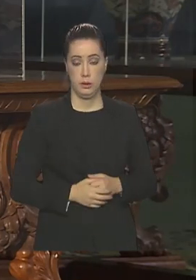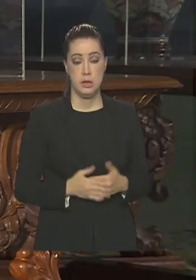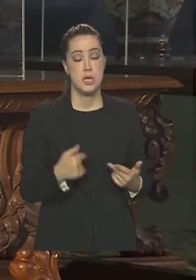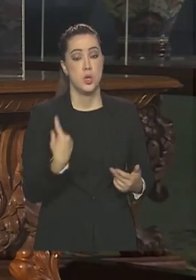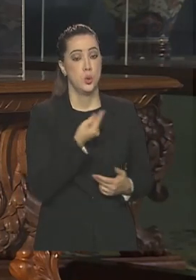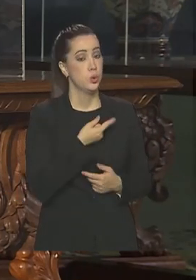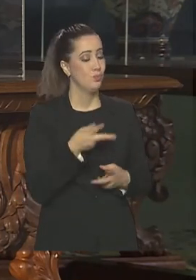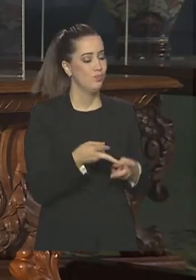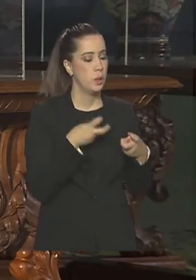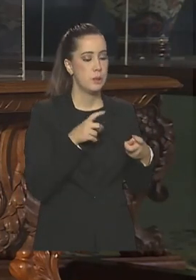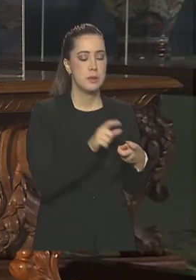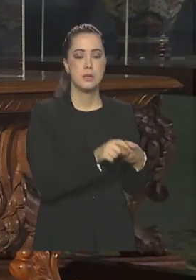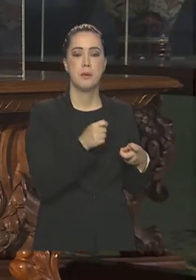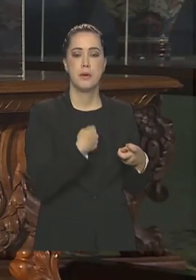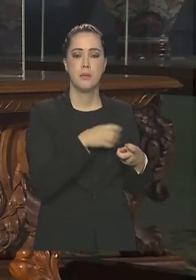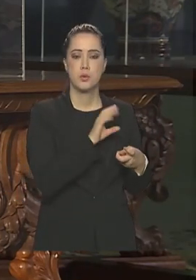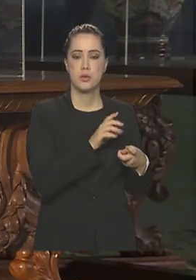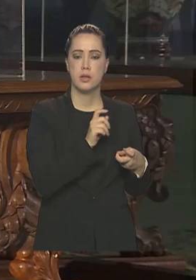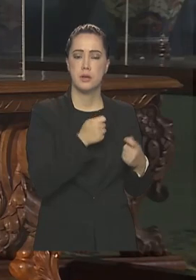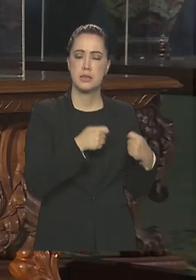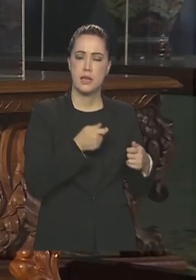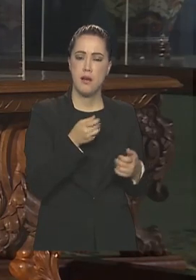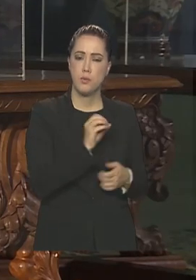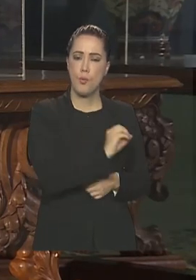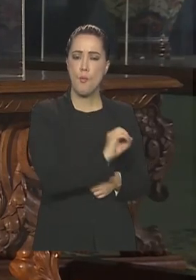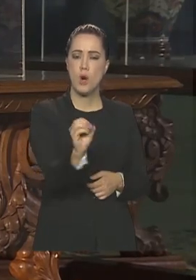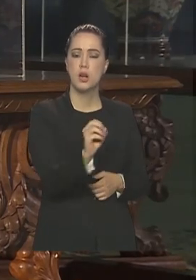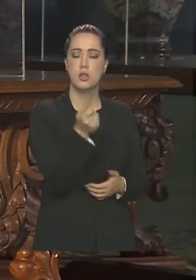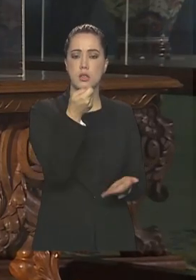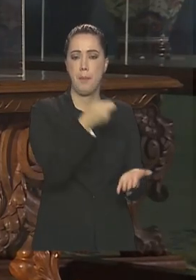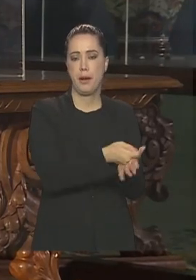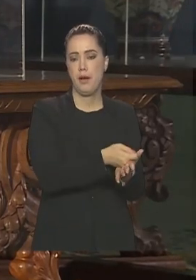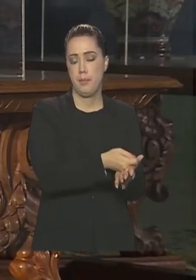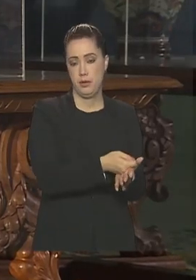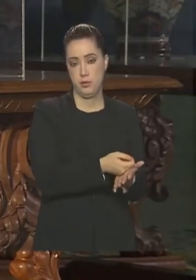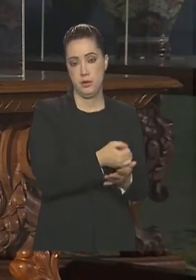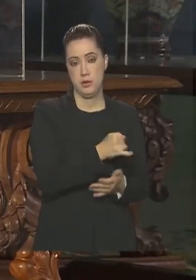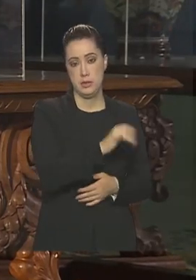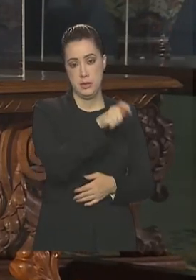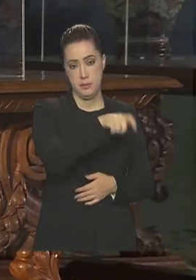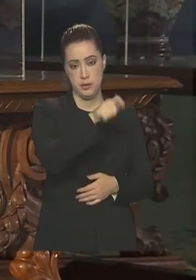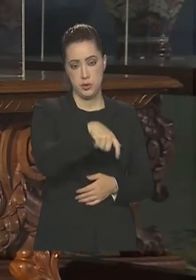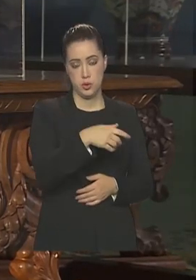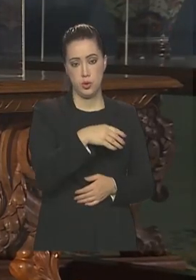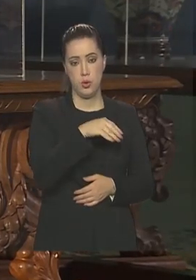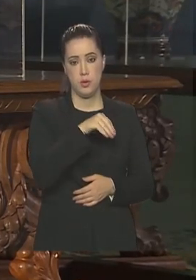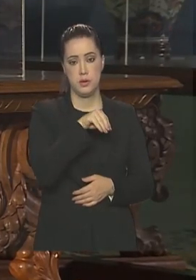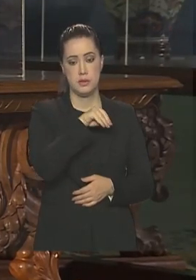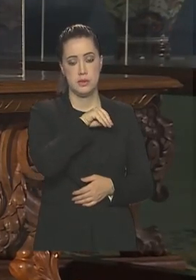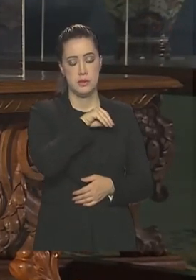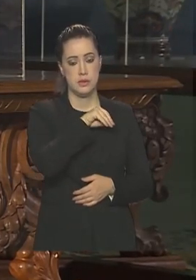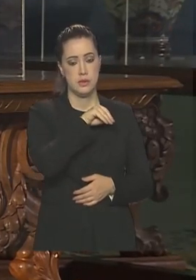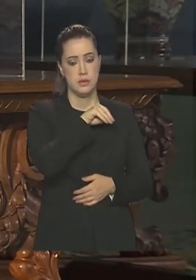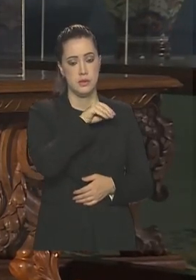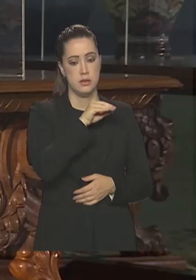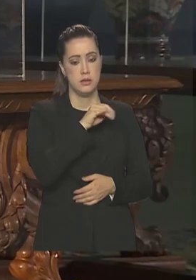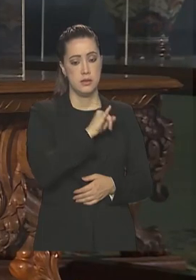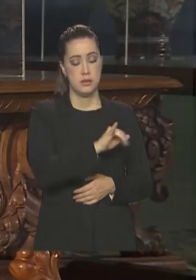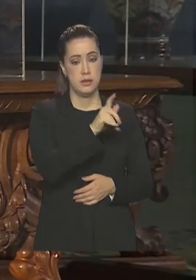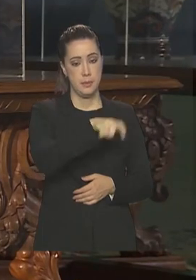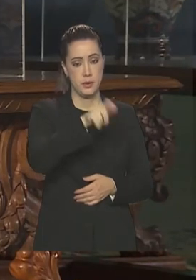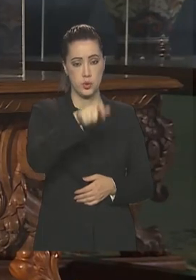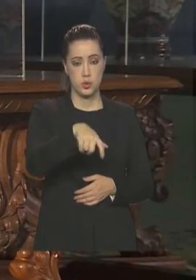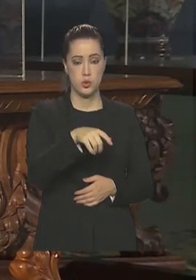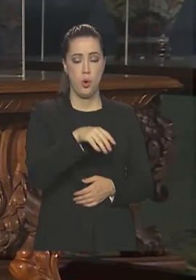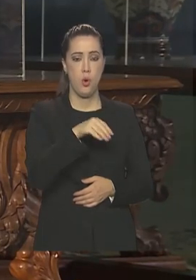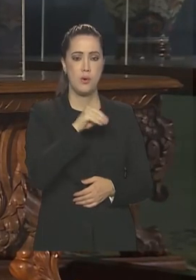nós previmos a isenção da tarifa de energia para os consumidores de baixa renda, aqueles enquadrados na classe